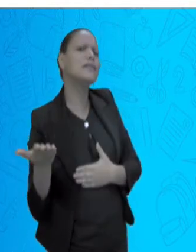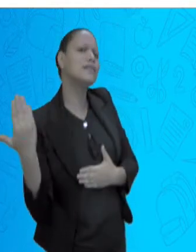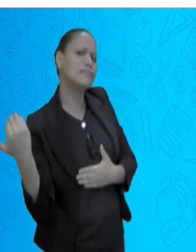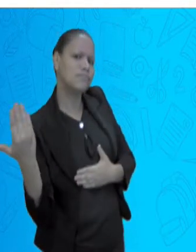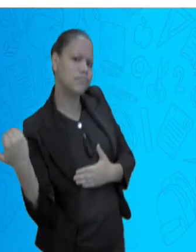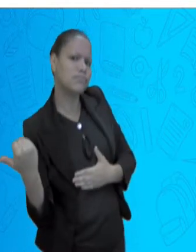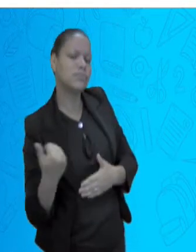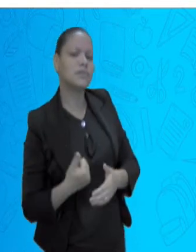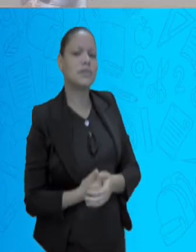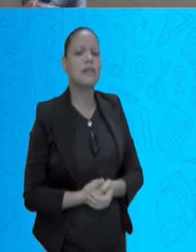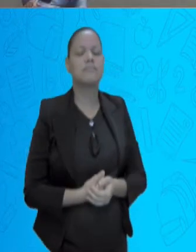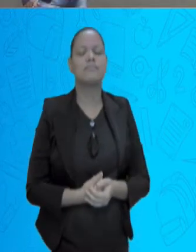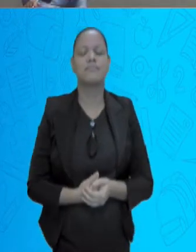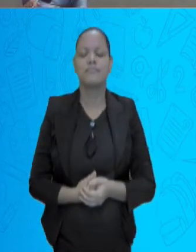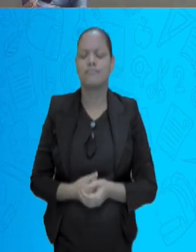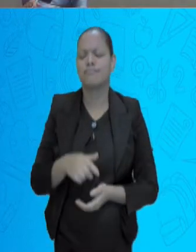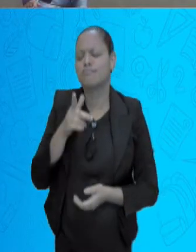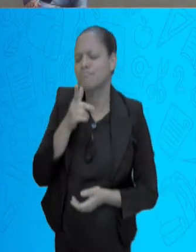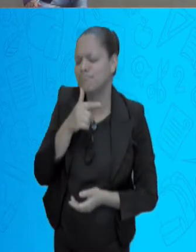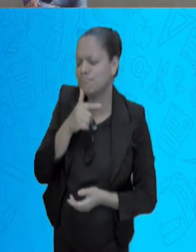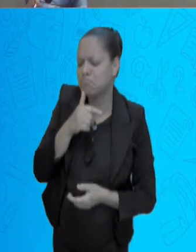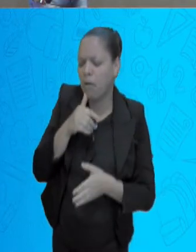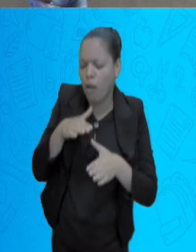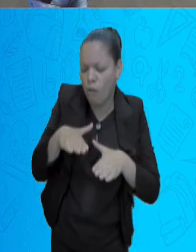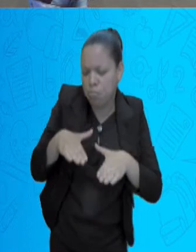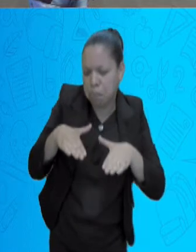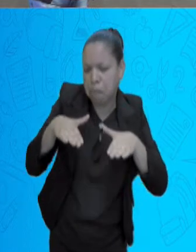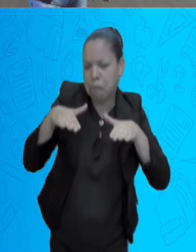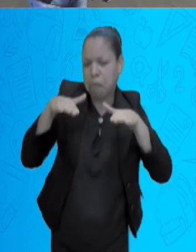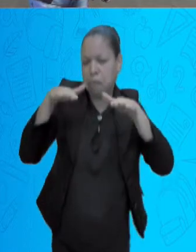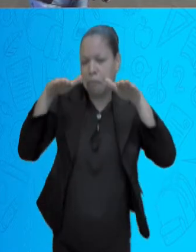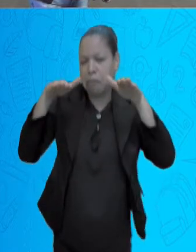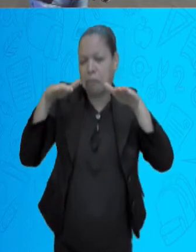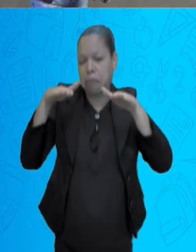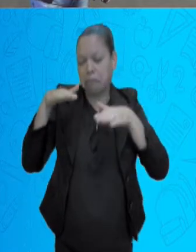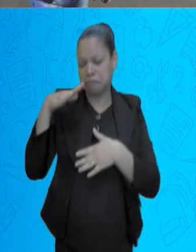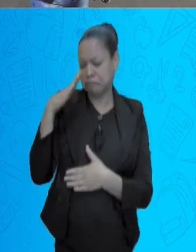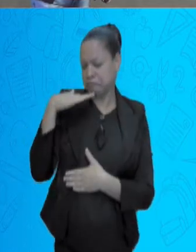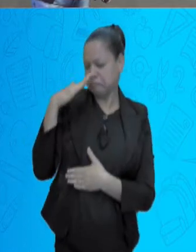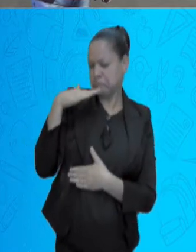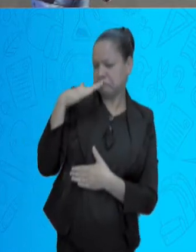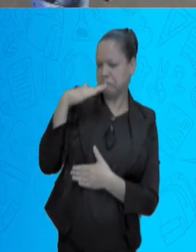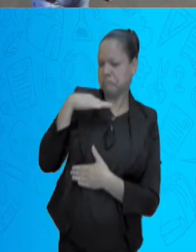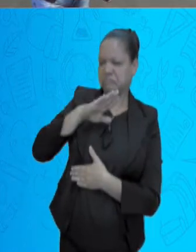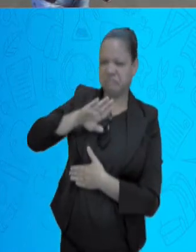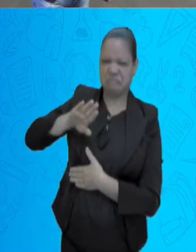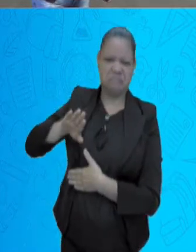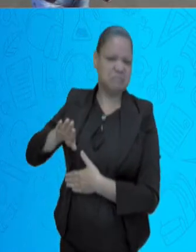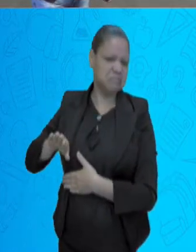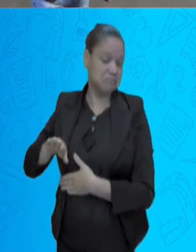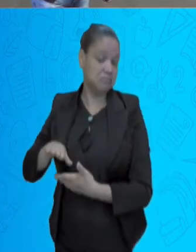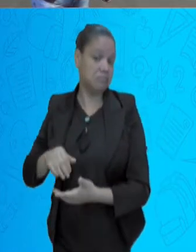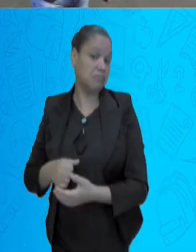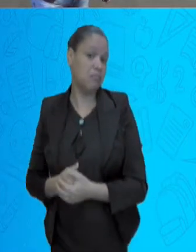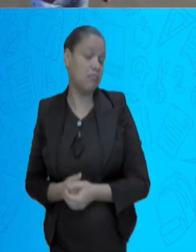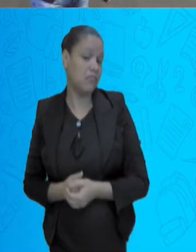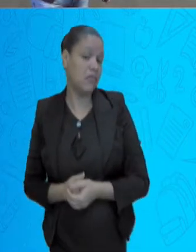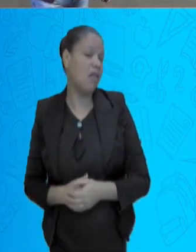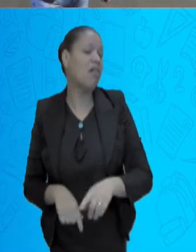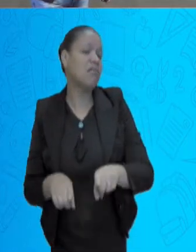todo alagado, tinha um cheiro, né? Um odor de mofo e também ele